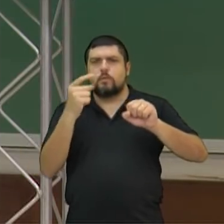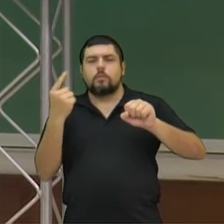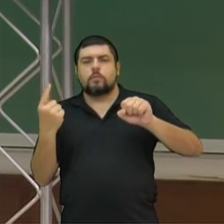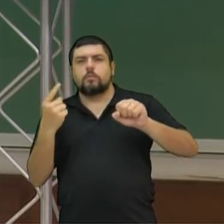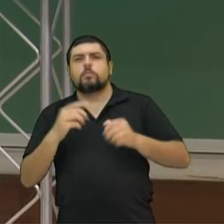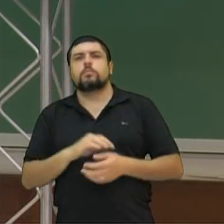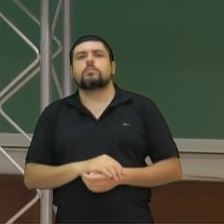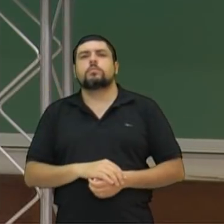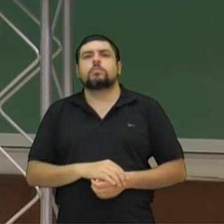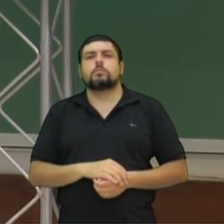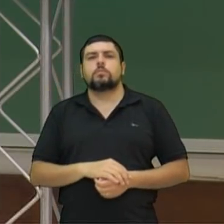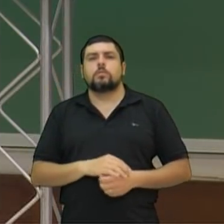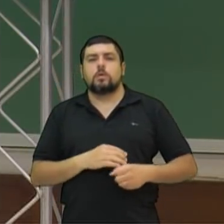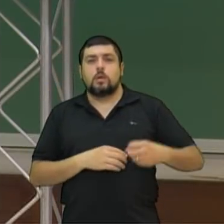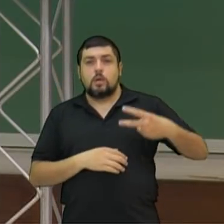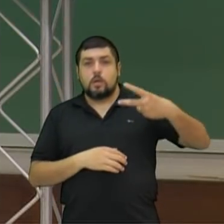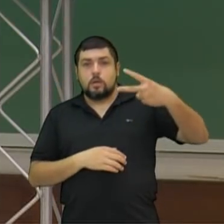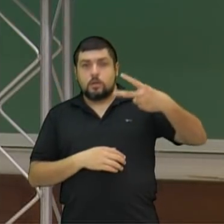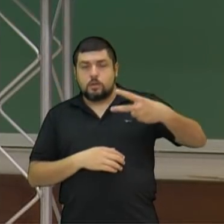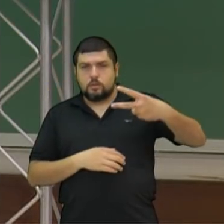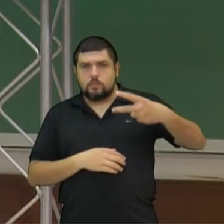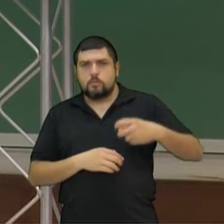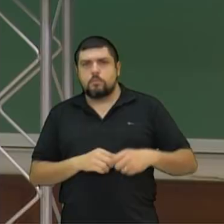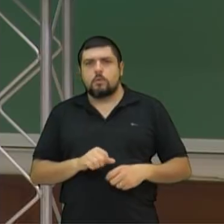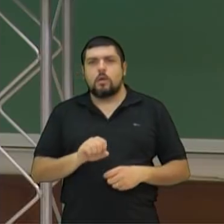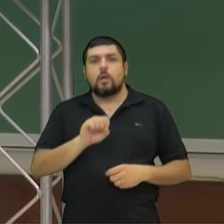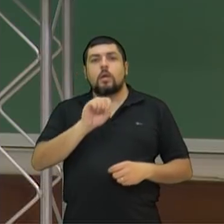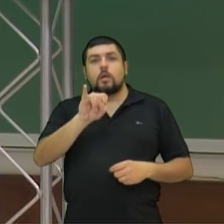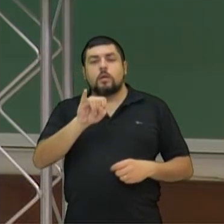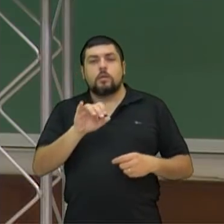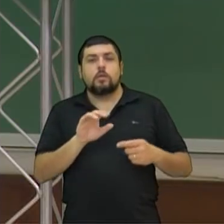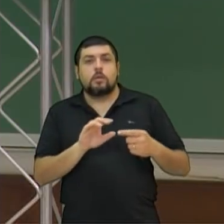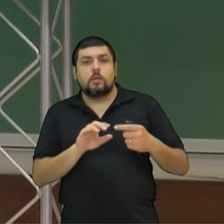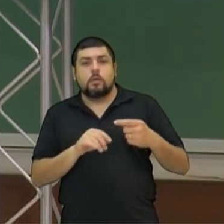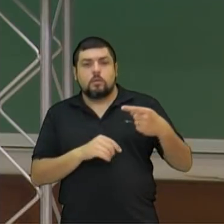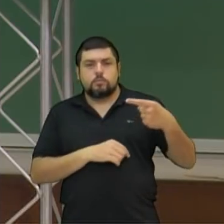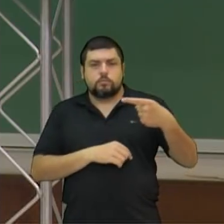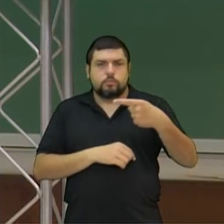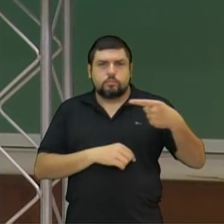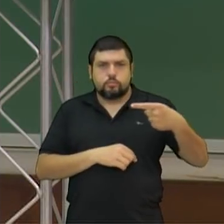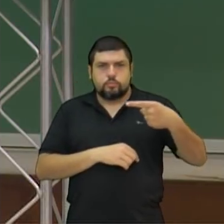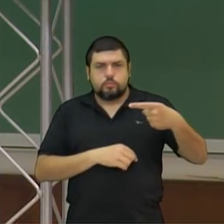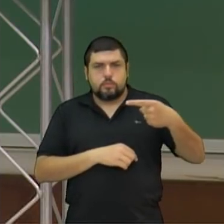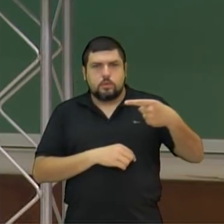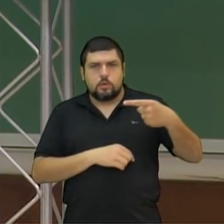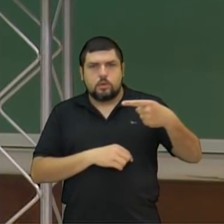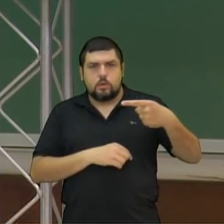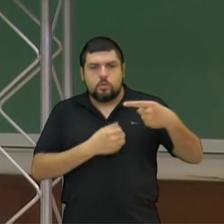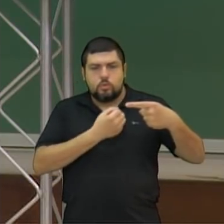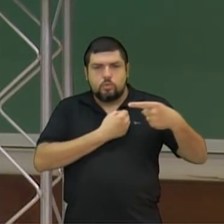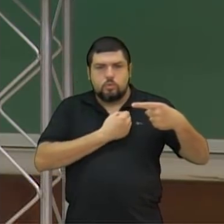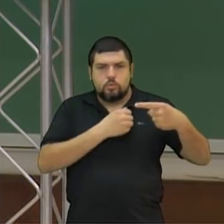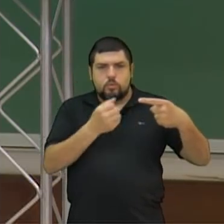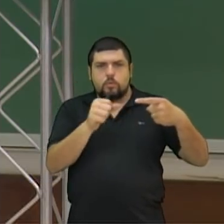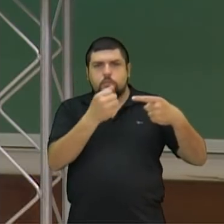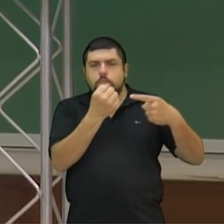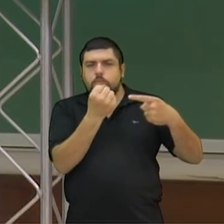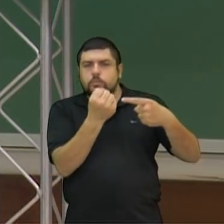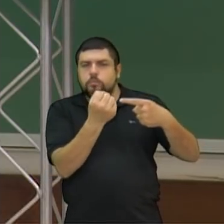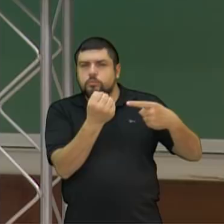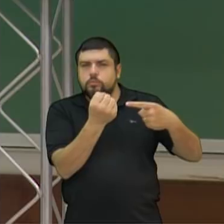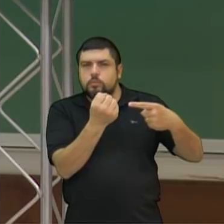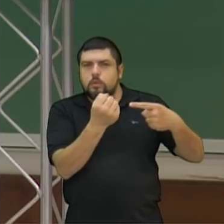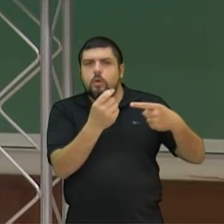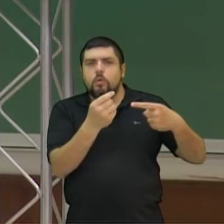me diz que se eu tenho um expoente negativo, então ela vira uma fração, tá? A elevado a menos n é 1 sobre